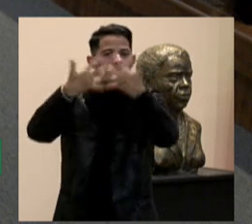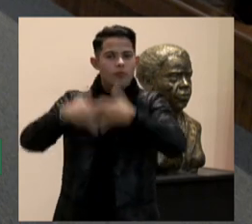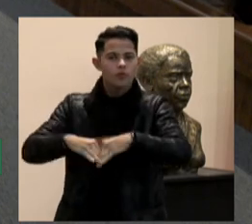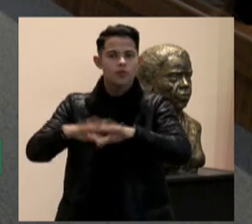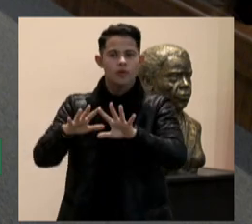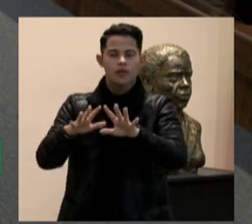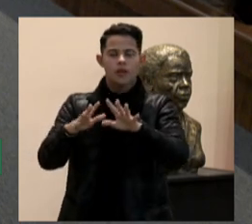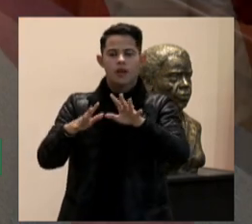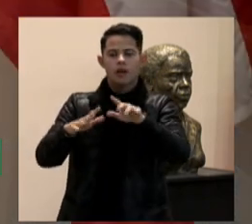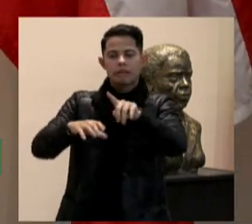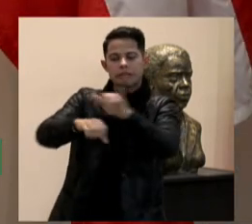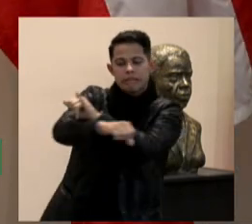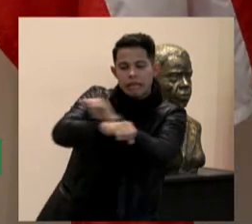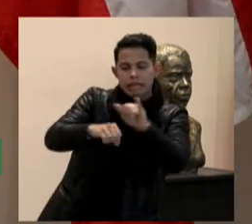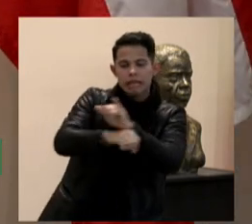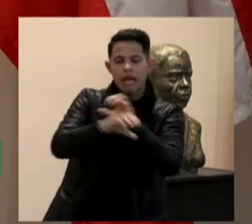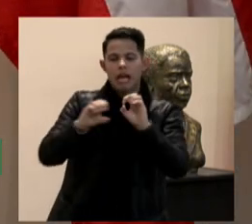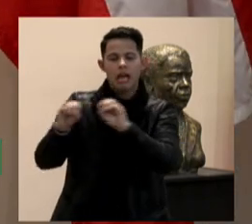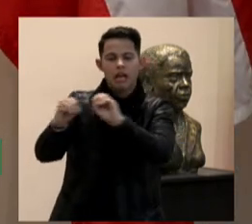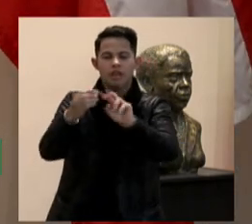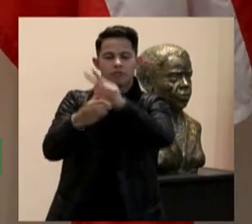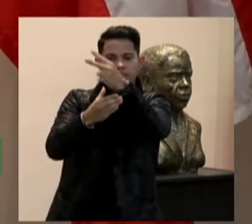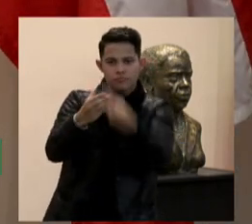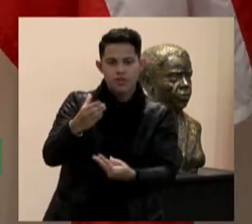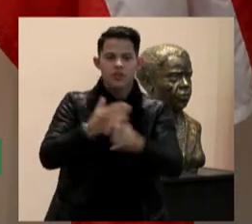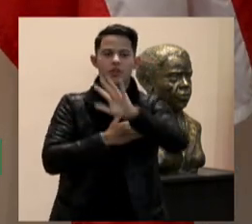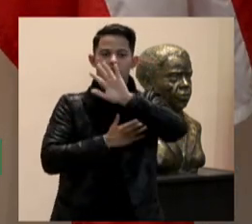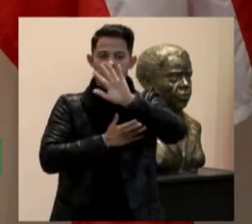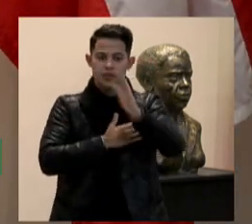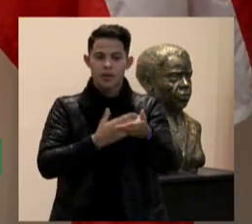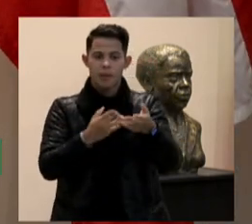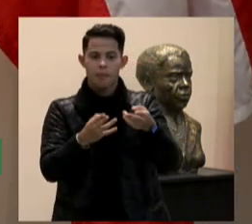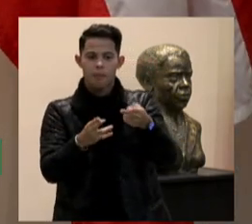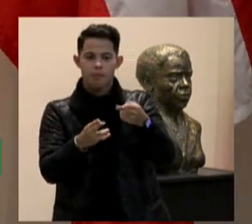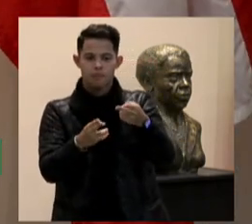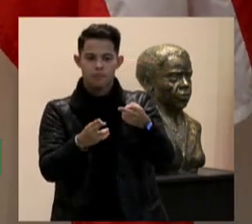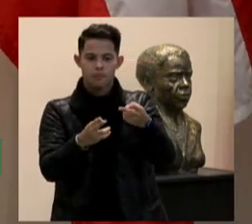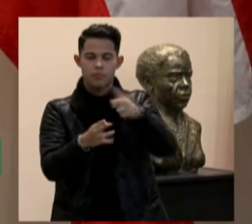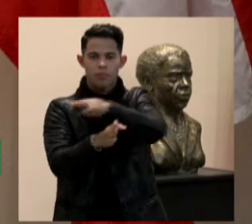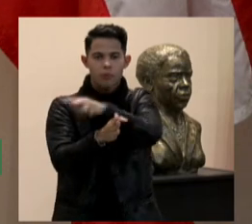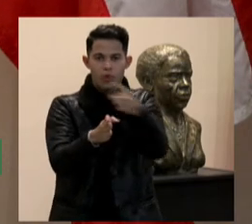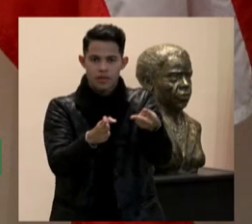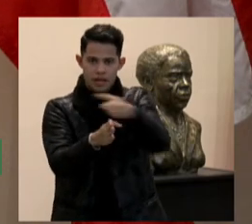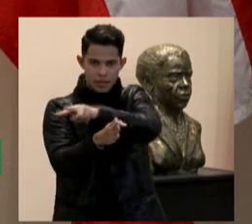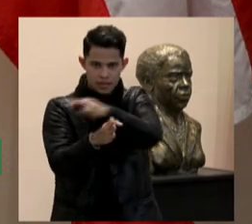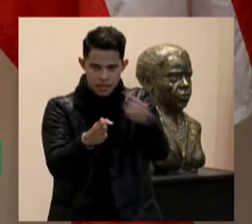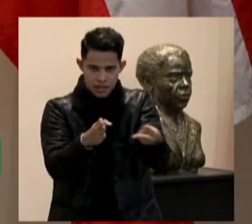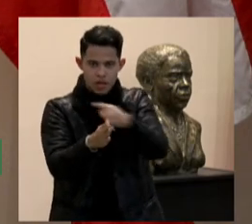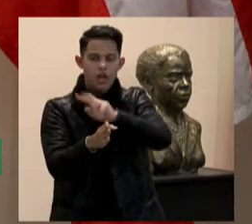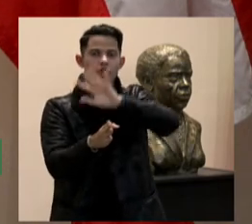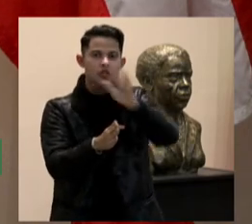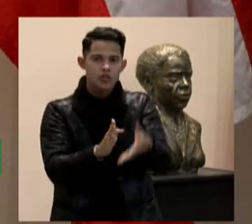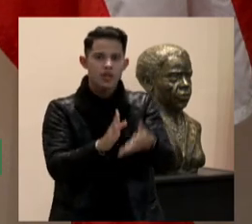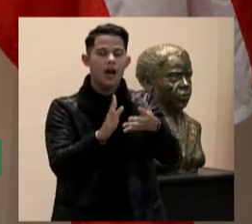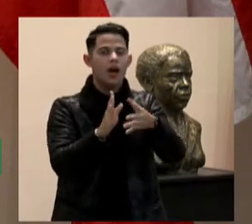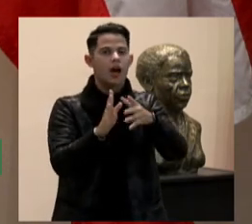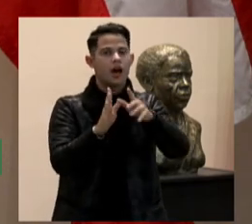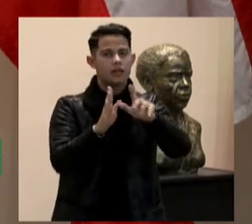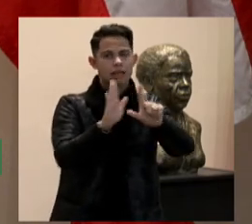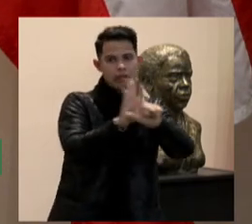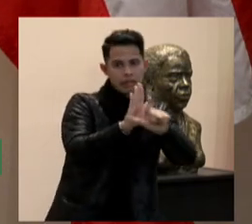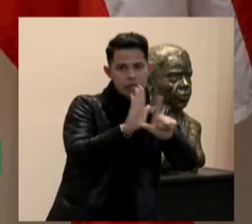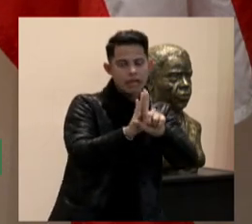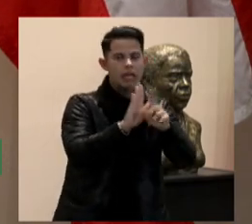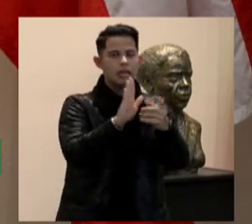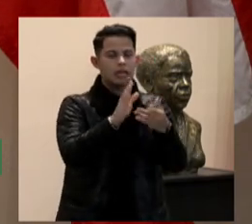modalidade, algo que foi uma modificação feita na LDB e que ainda carece de muitas políticas